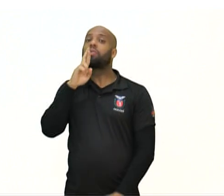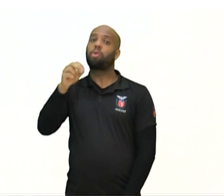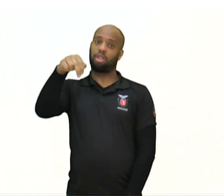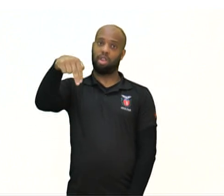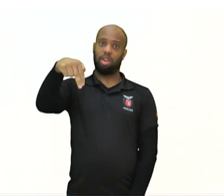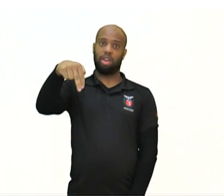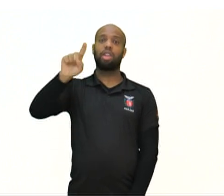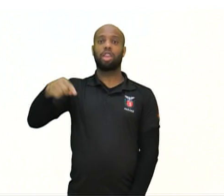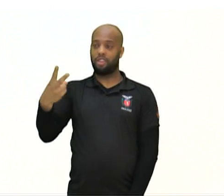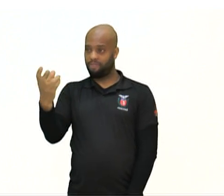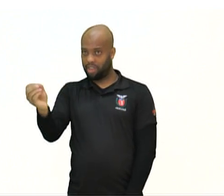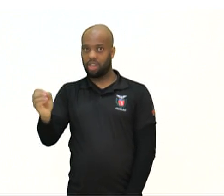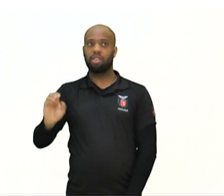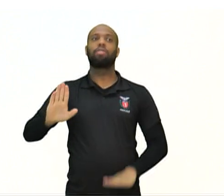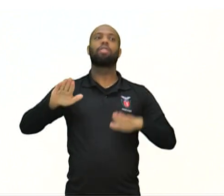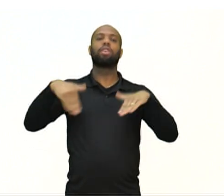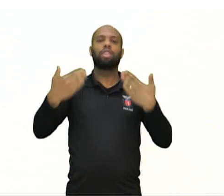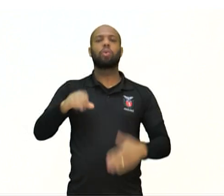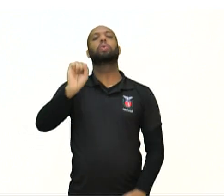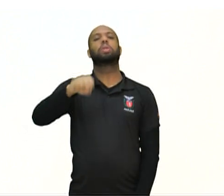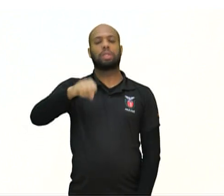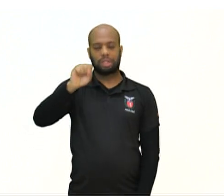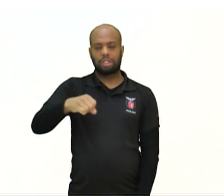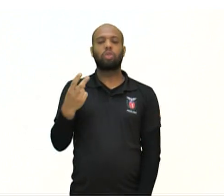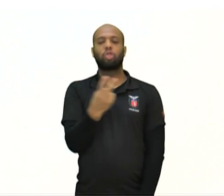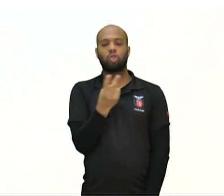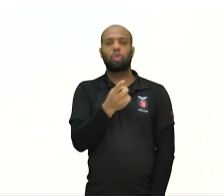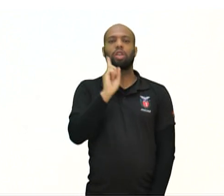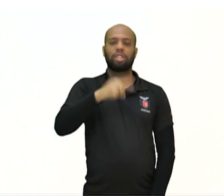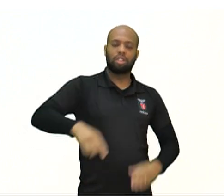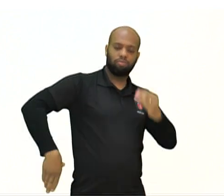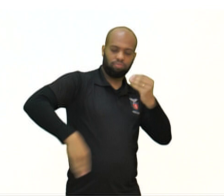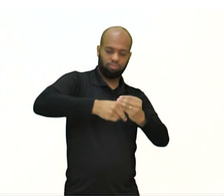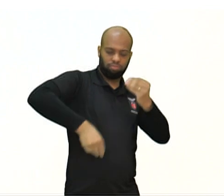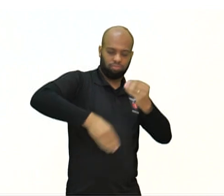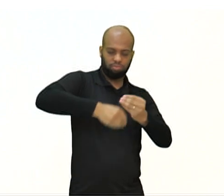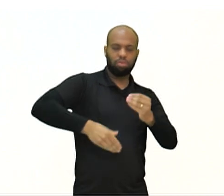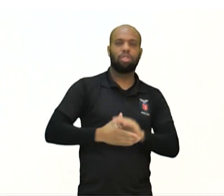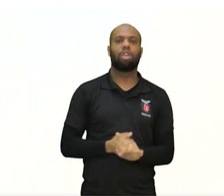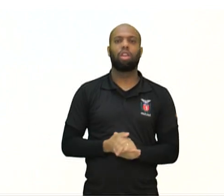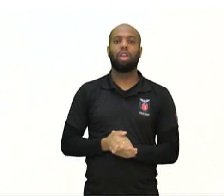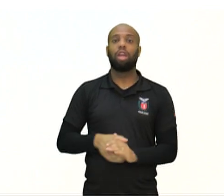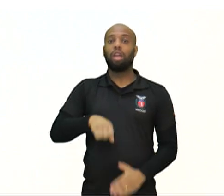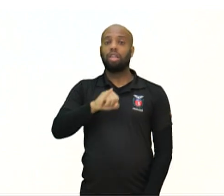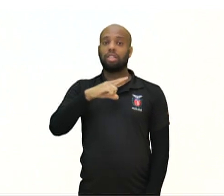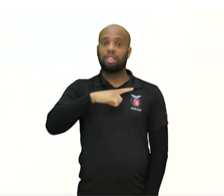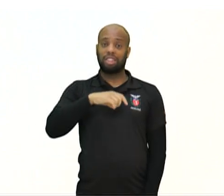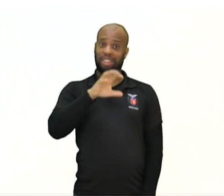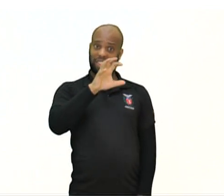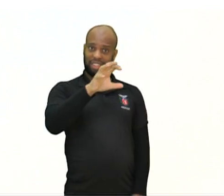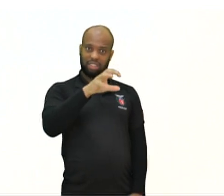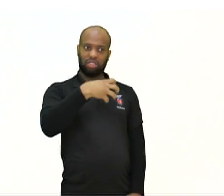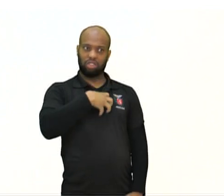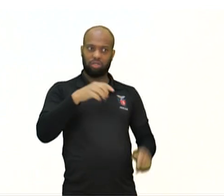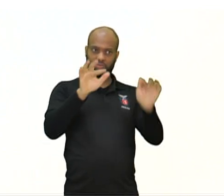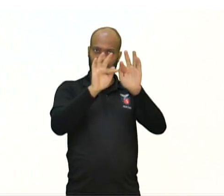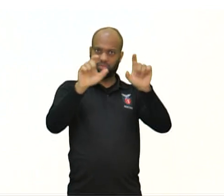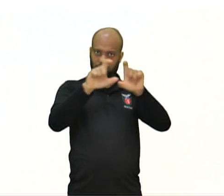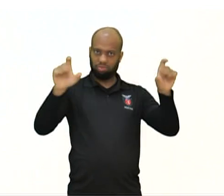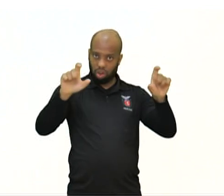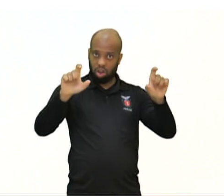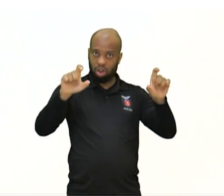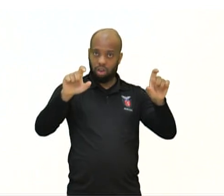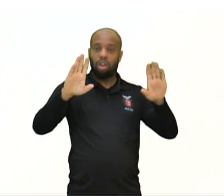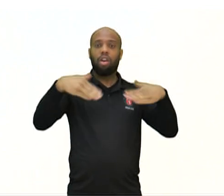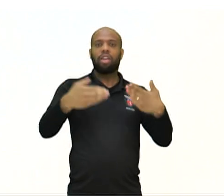resultou em 20, ou seja, são binomiais complementares. Quando eu tenho binomiais complementares, no caso